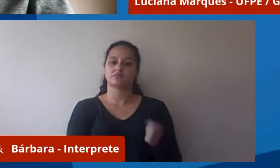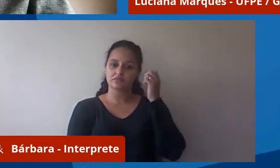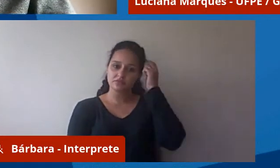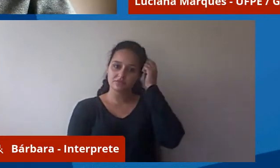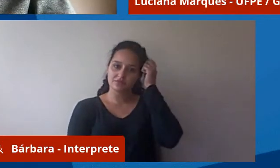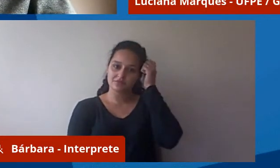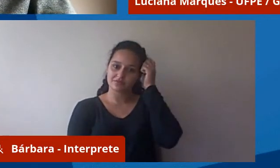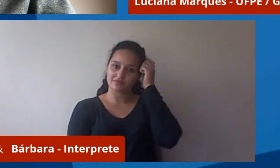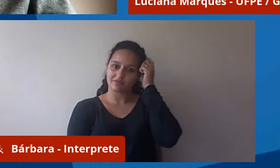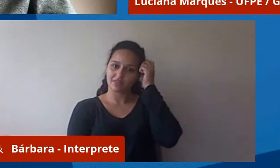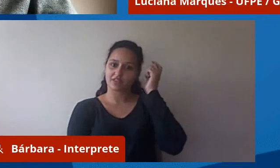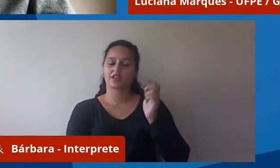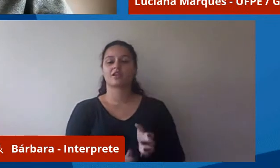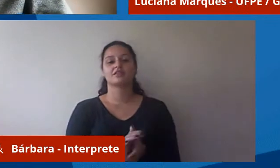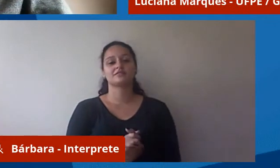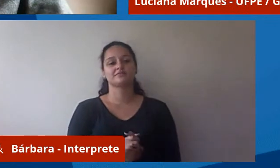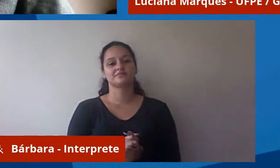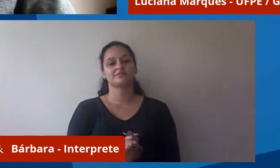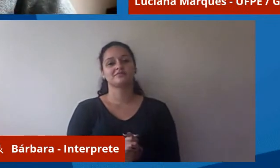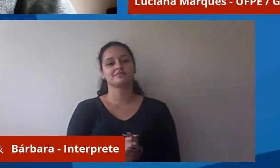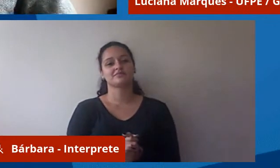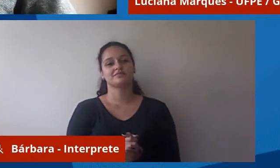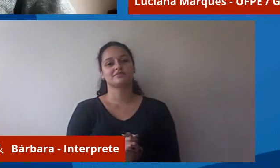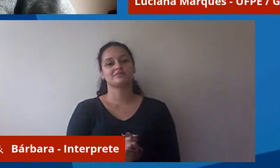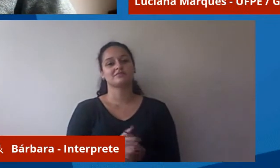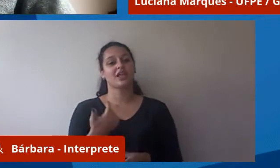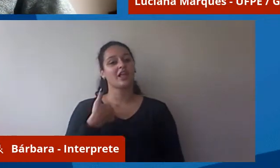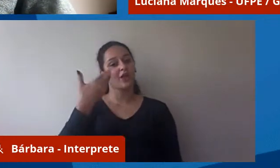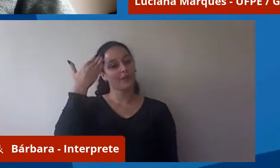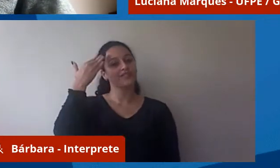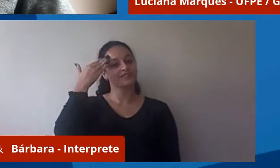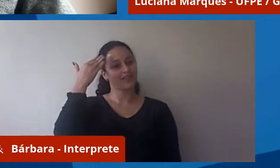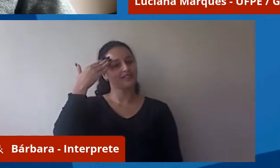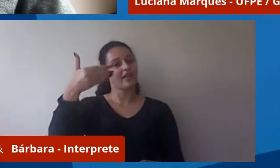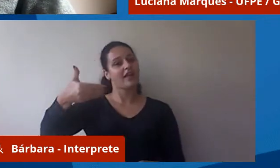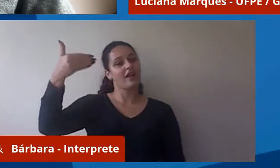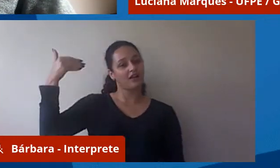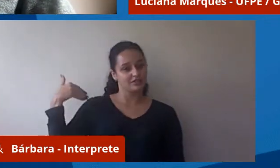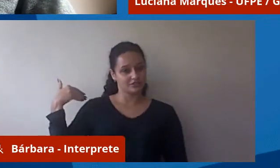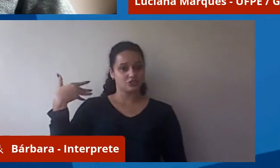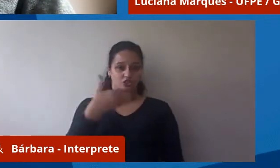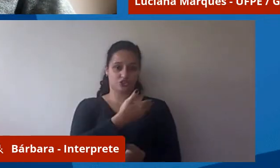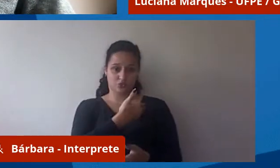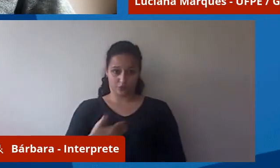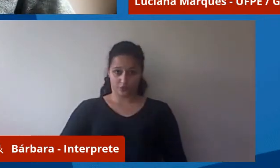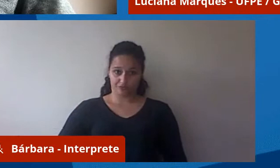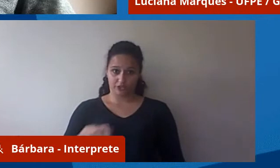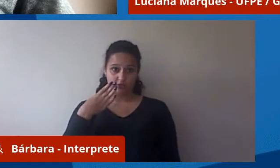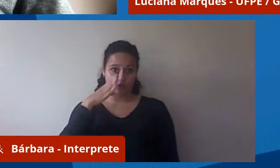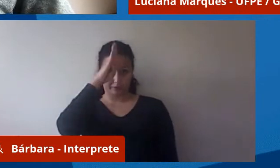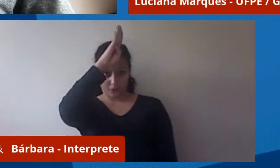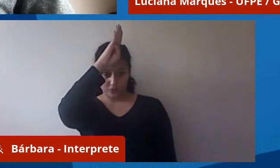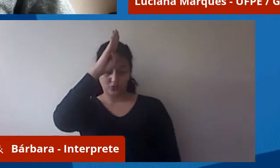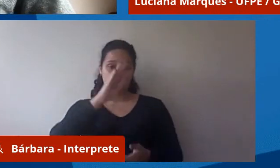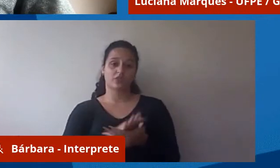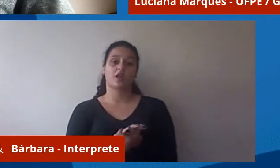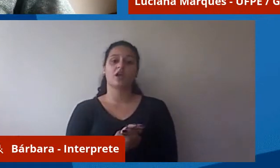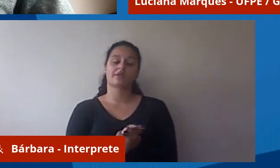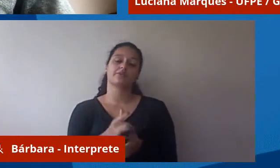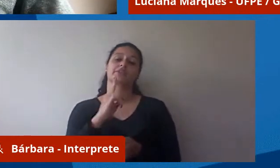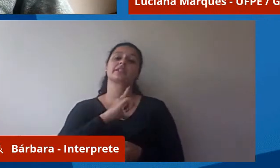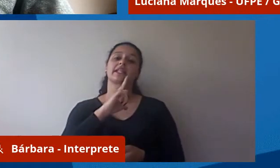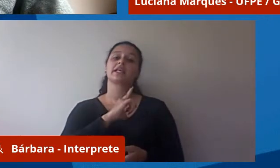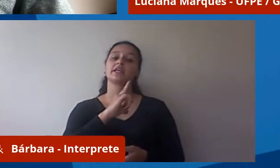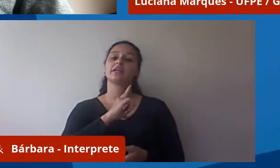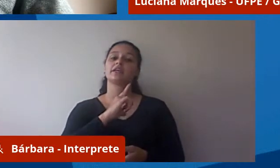Boa, perguntando se antes, eu estou entendendo que é antes do governo Bolsonaro, se nós tivemos